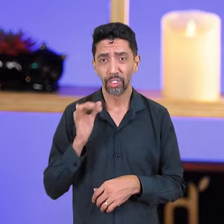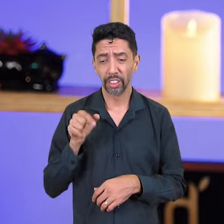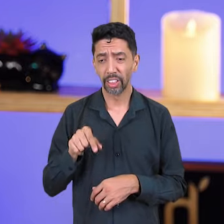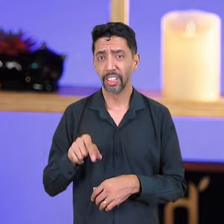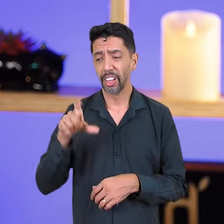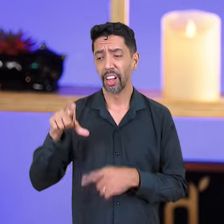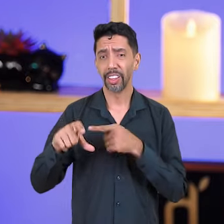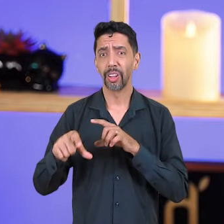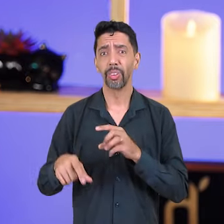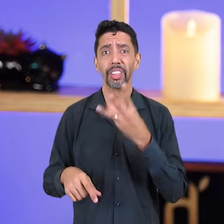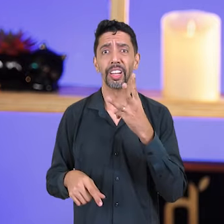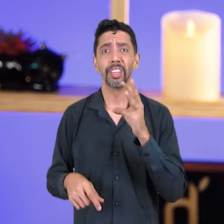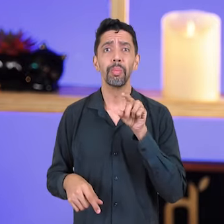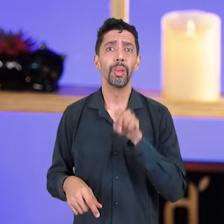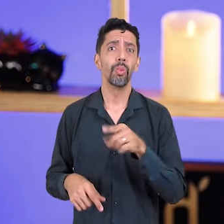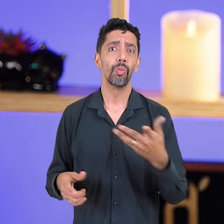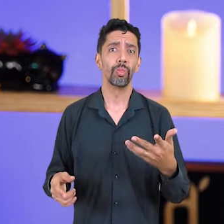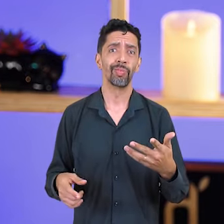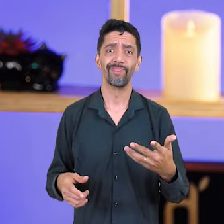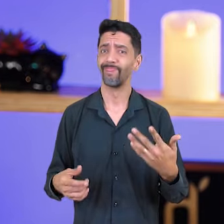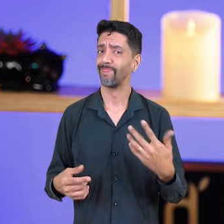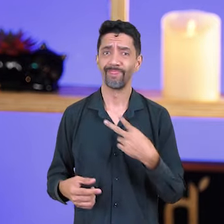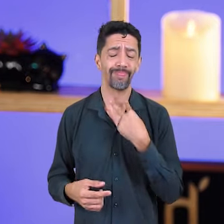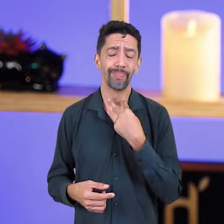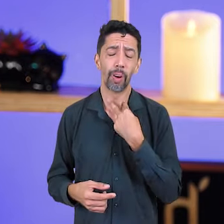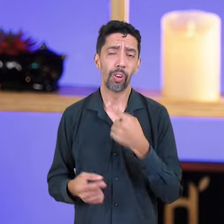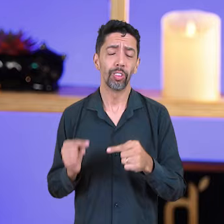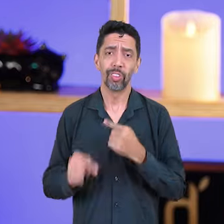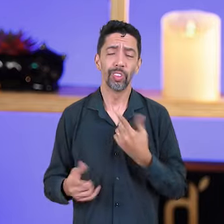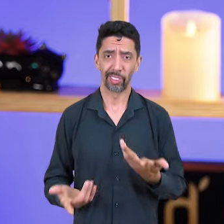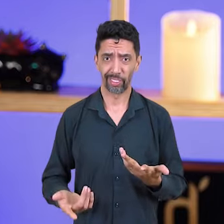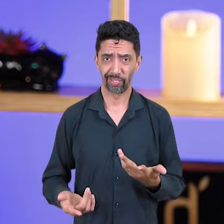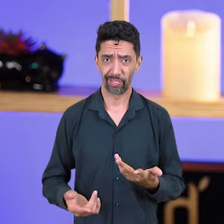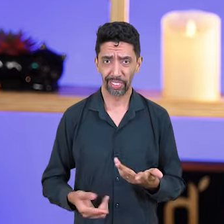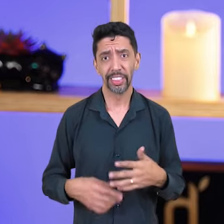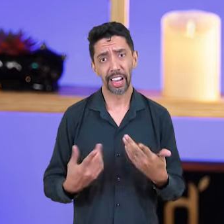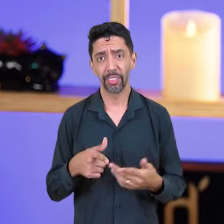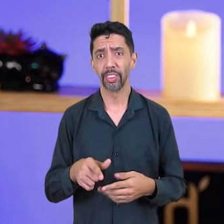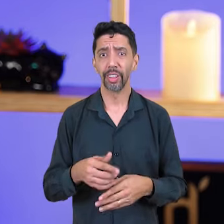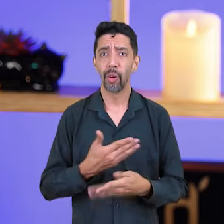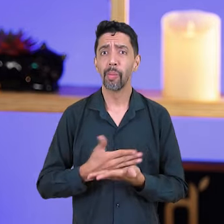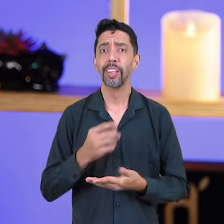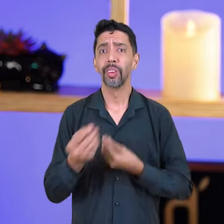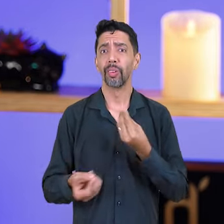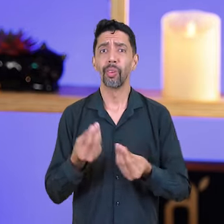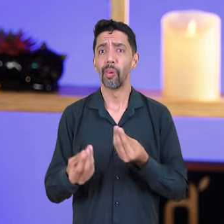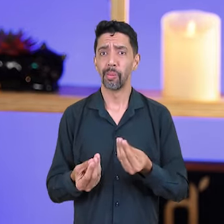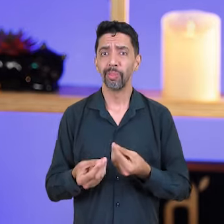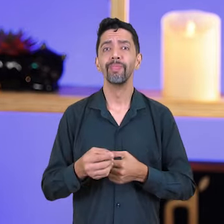com 2 para assumir os meus compromissos mensais? Aí eu começo a usar mais crédito. Aí eu vou